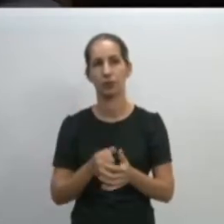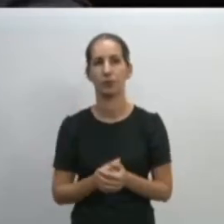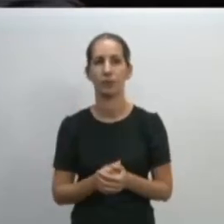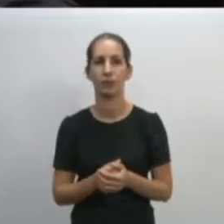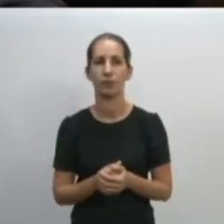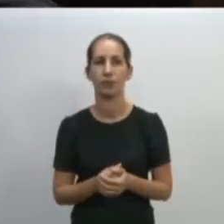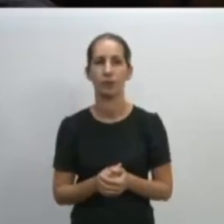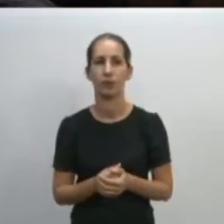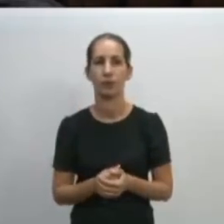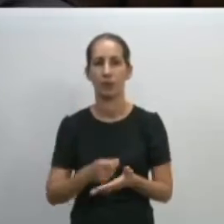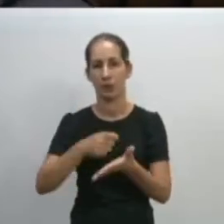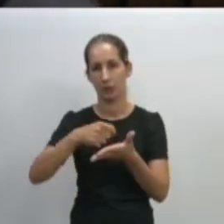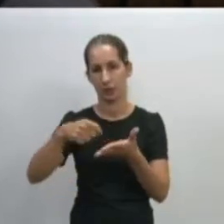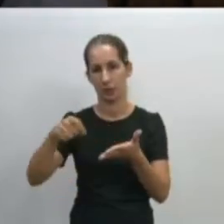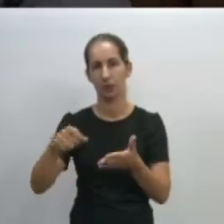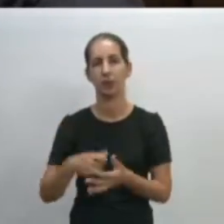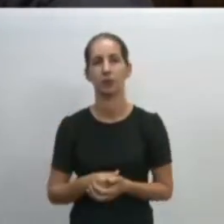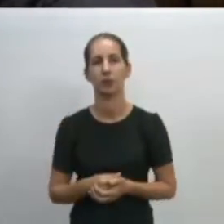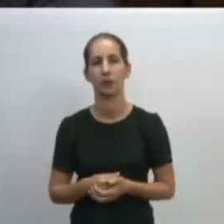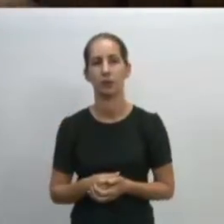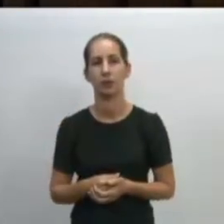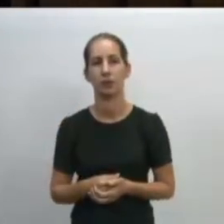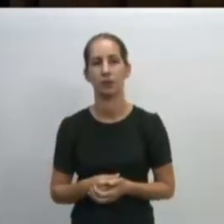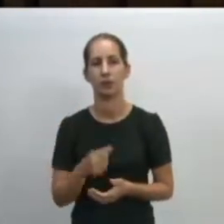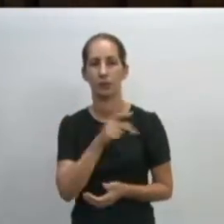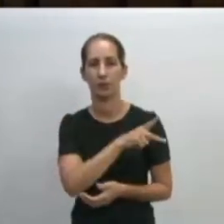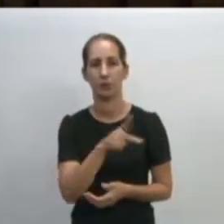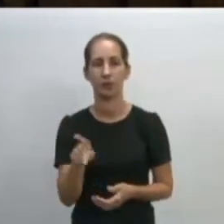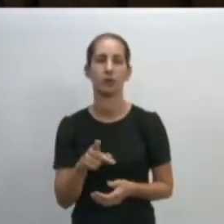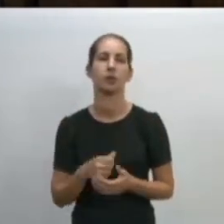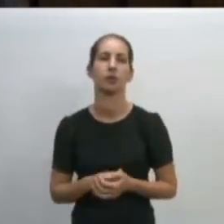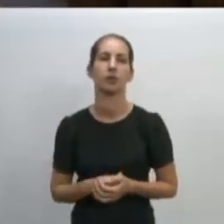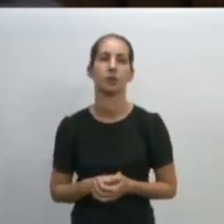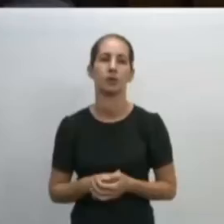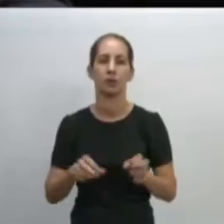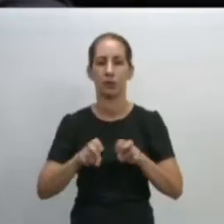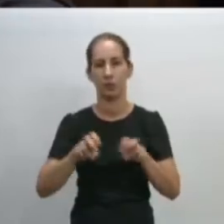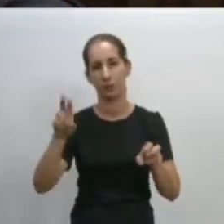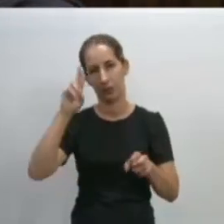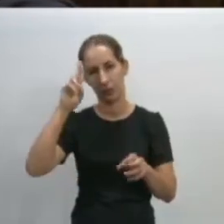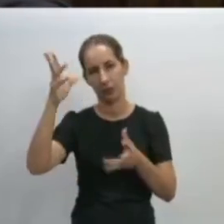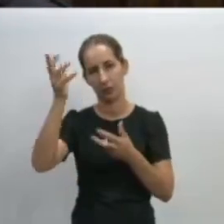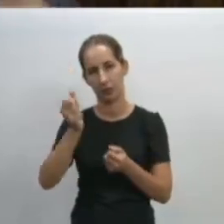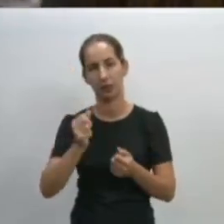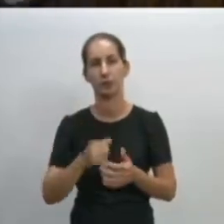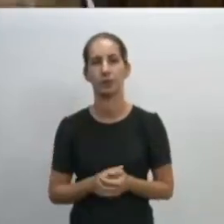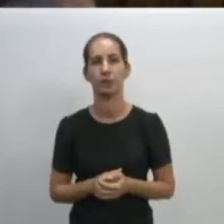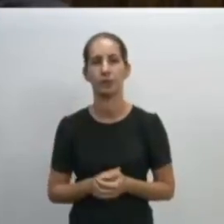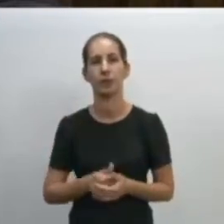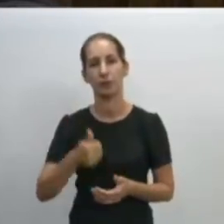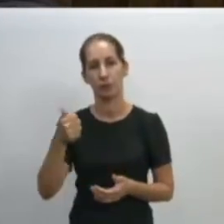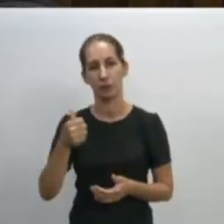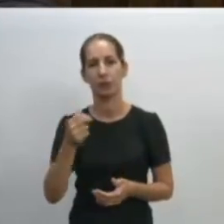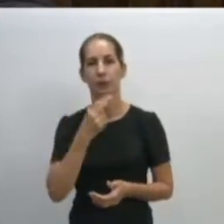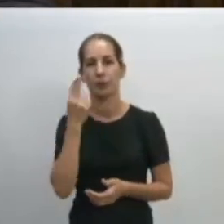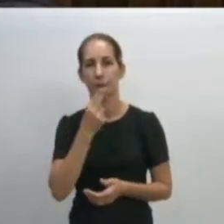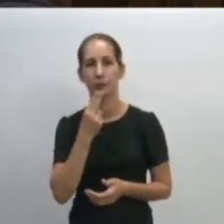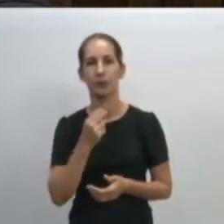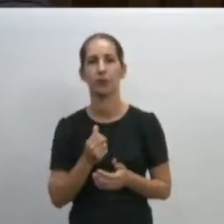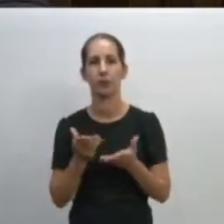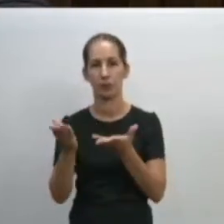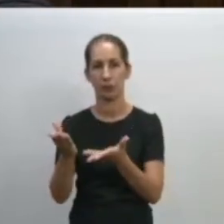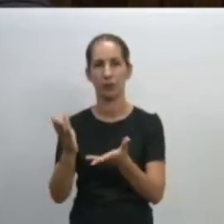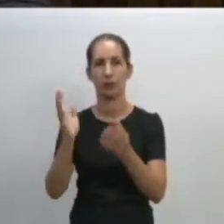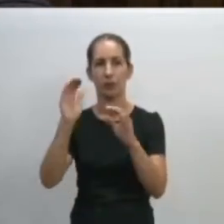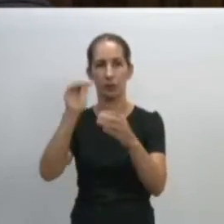gente, além de ter assinado como presidente interino na mesa, assim foi deferido. Já foi aprovada a urgência, então posso